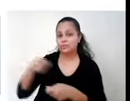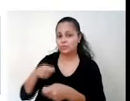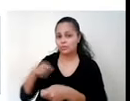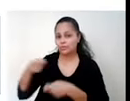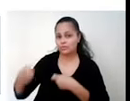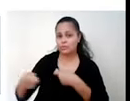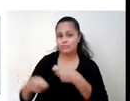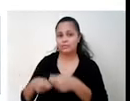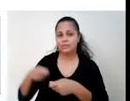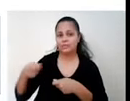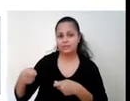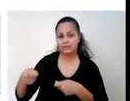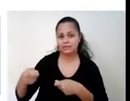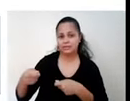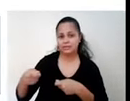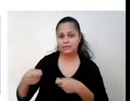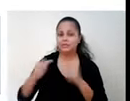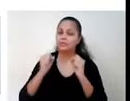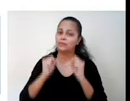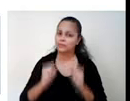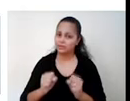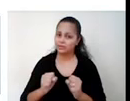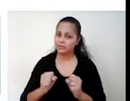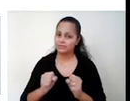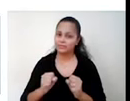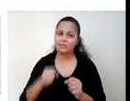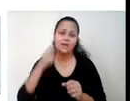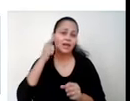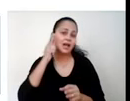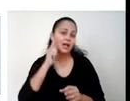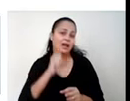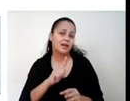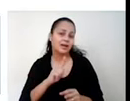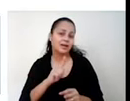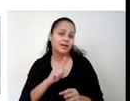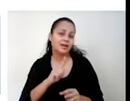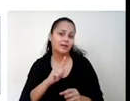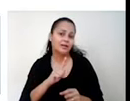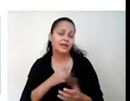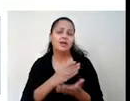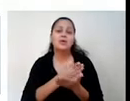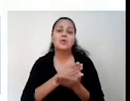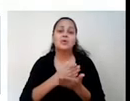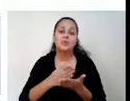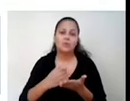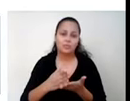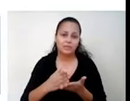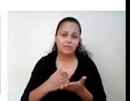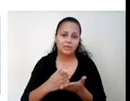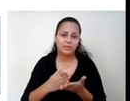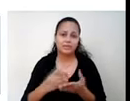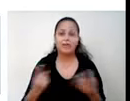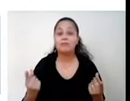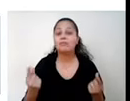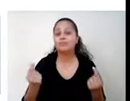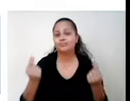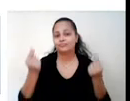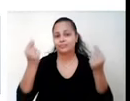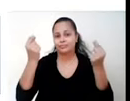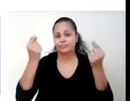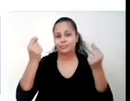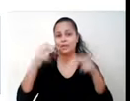que começaram a obter ganhos, configuraram uma nova classe social, a